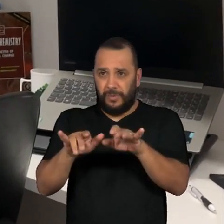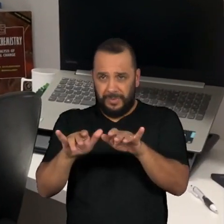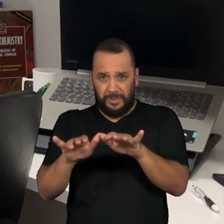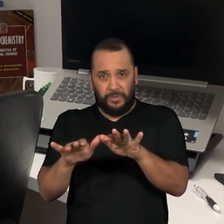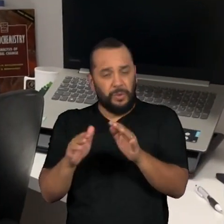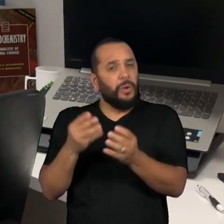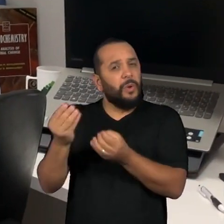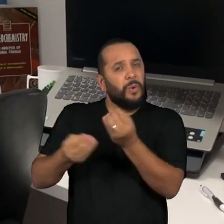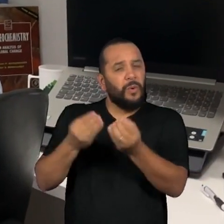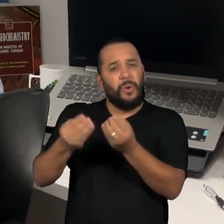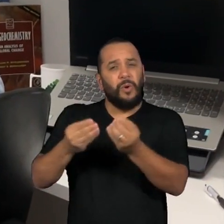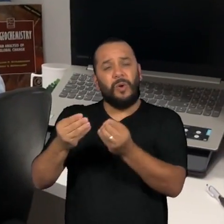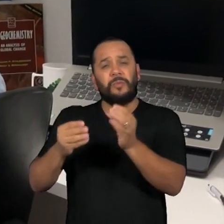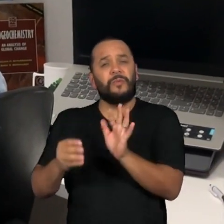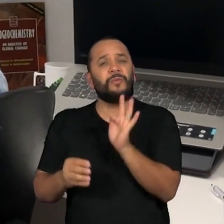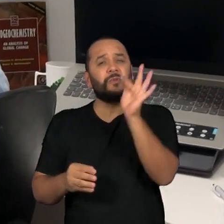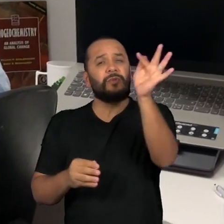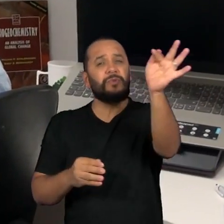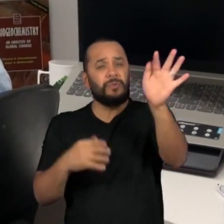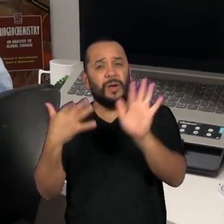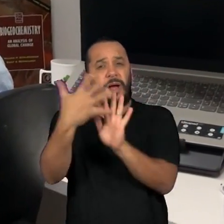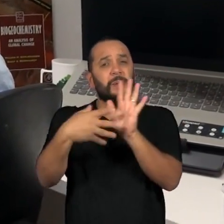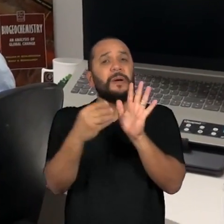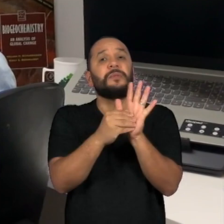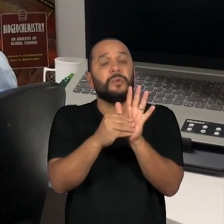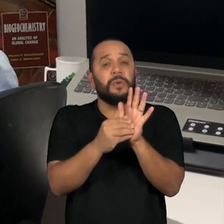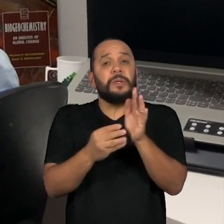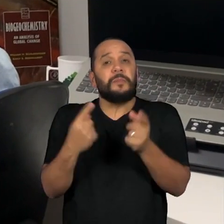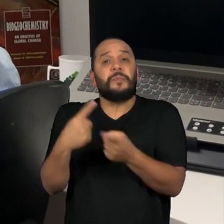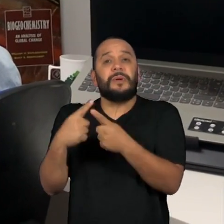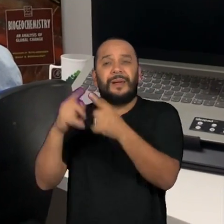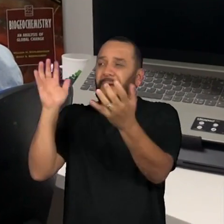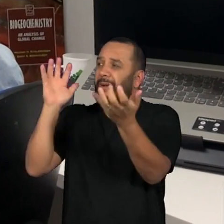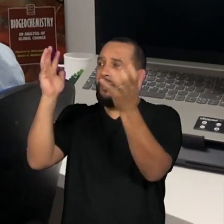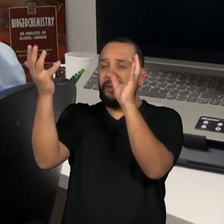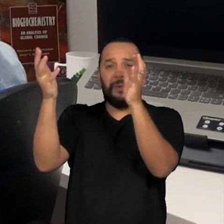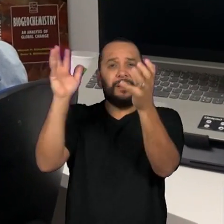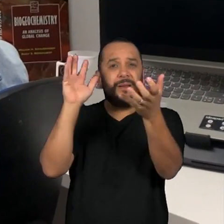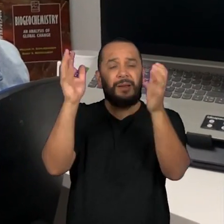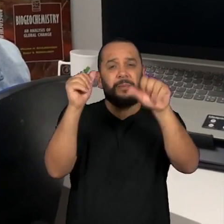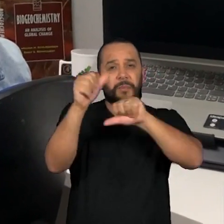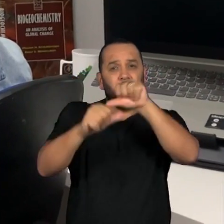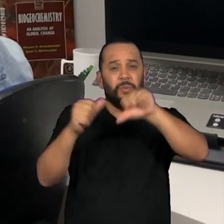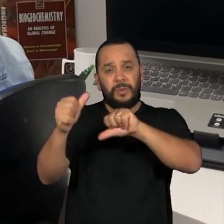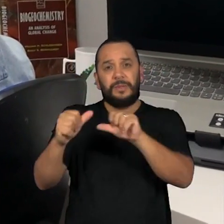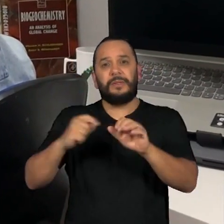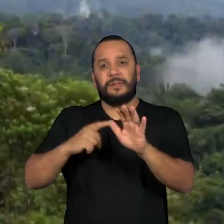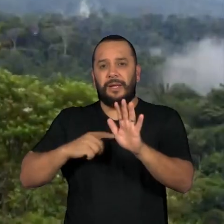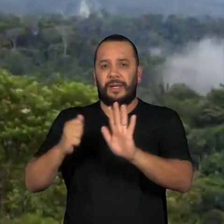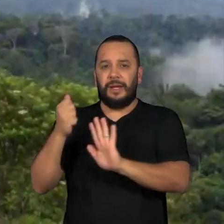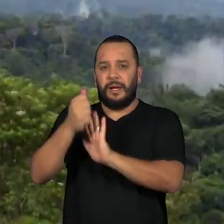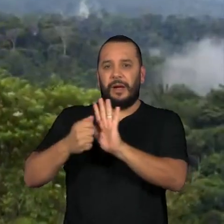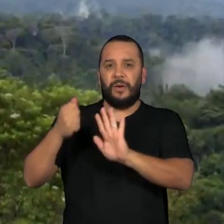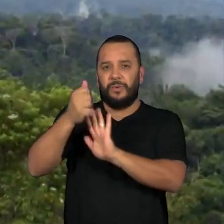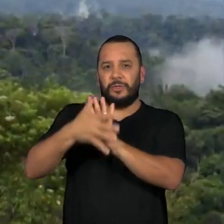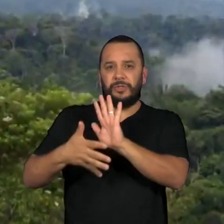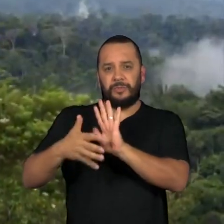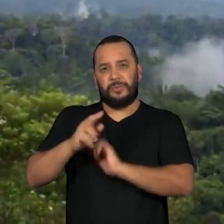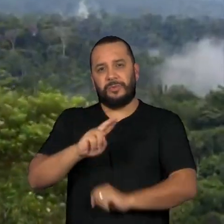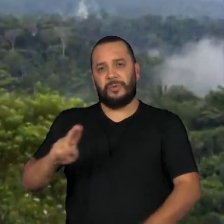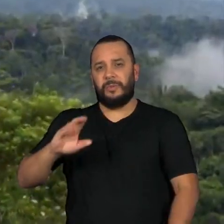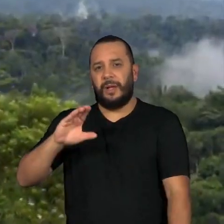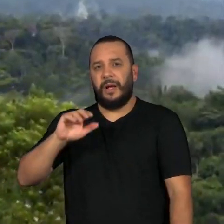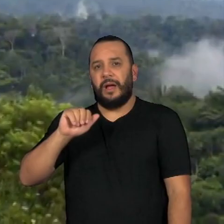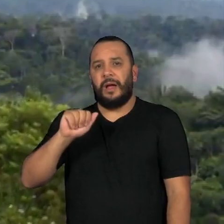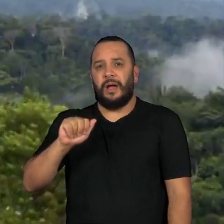Amazônia a partir da aceleração das mudanças climáticas. O algoritmo se chama Caetê, em Tupi-Guarani,